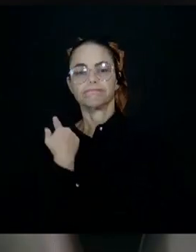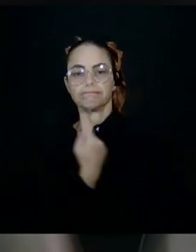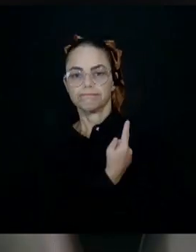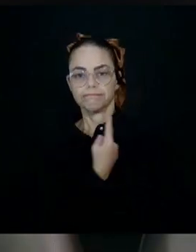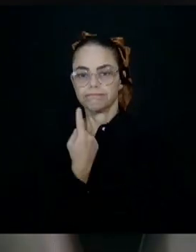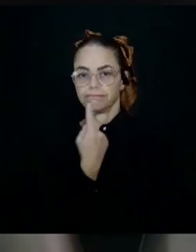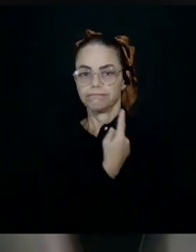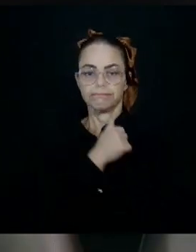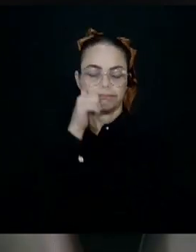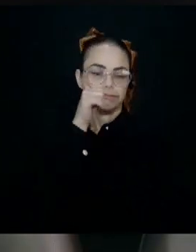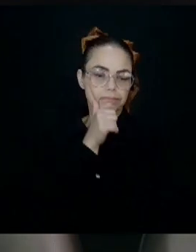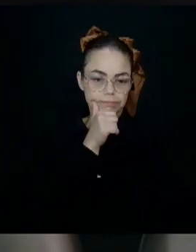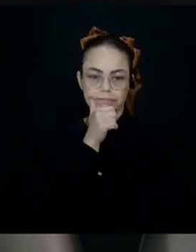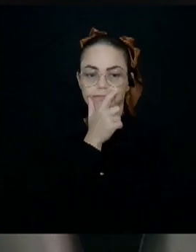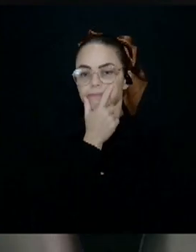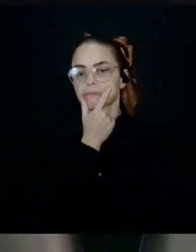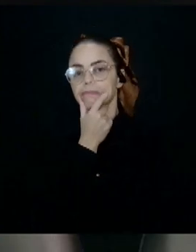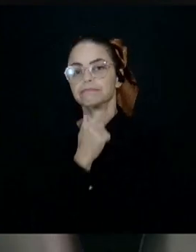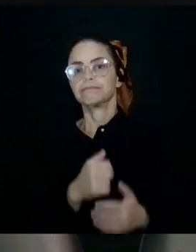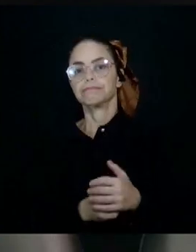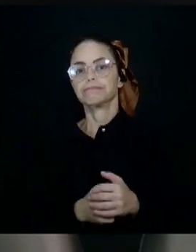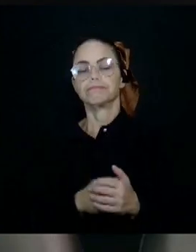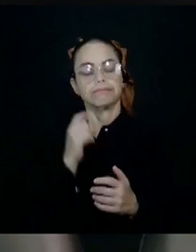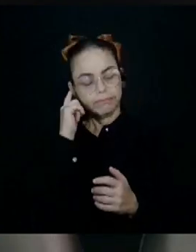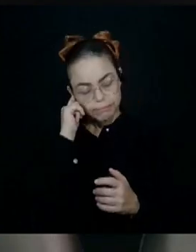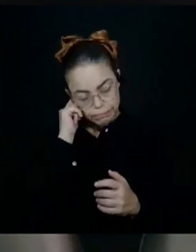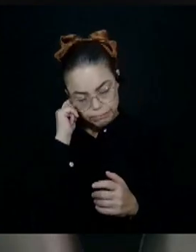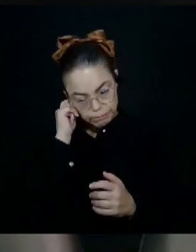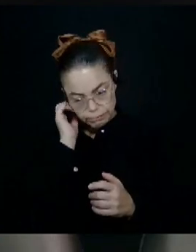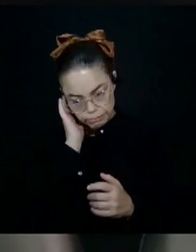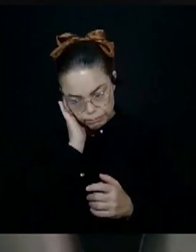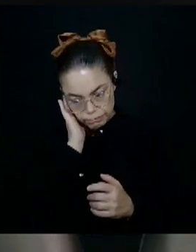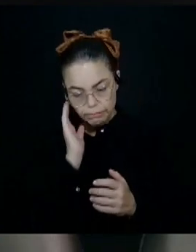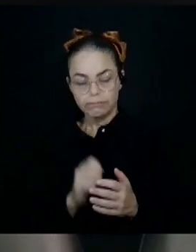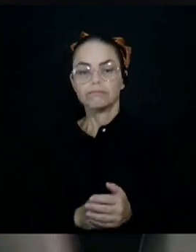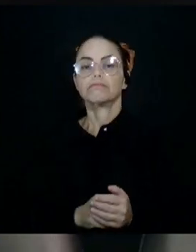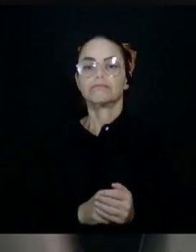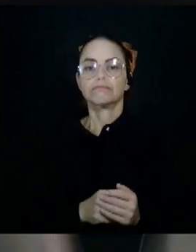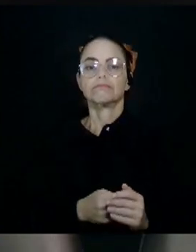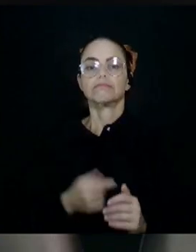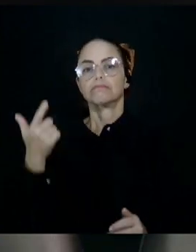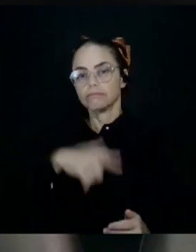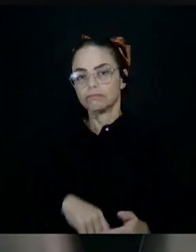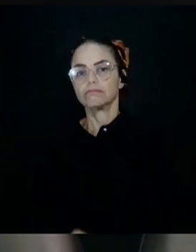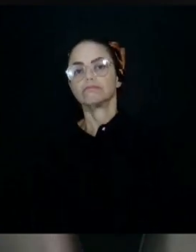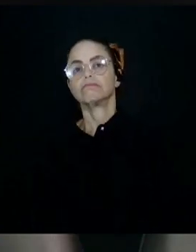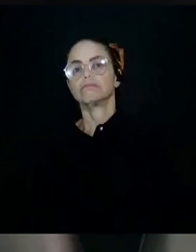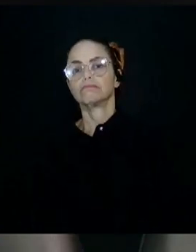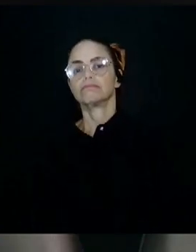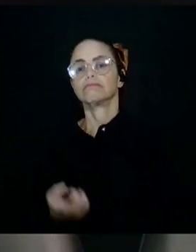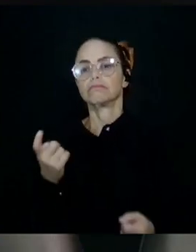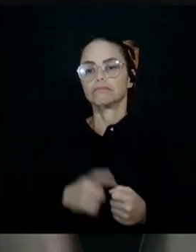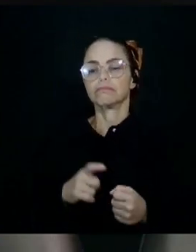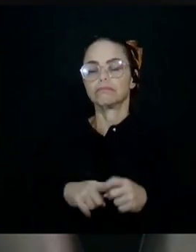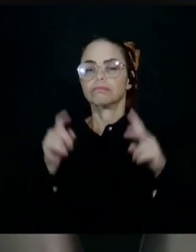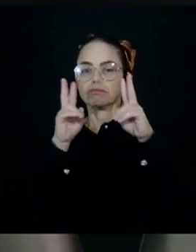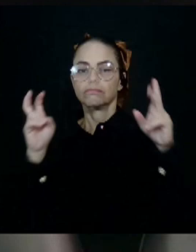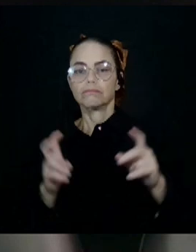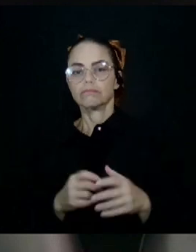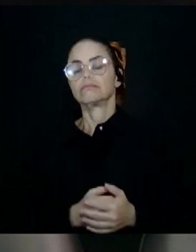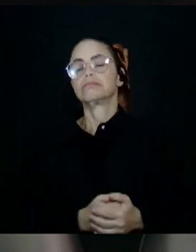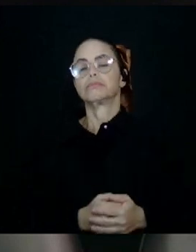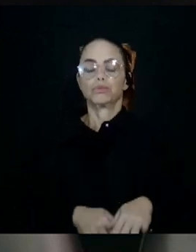mulheres, né, isso vem em forma de preconceito e mais uma vez eu volto, né, ao tema como isso gera sofrimento, né, Uhum.